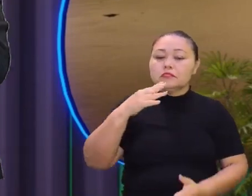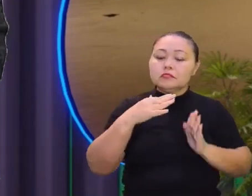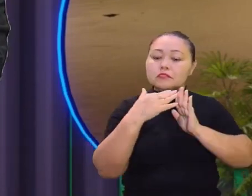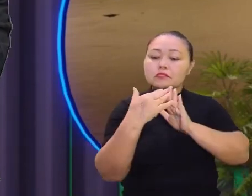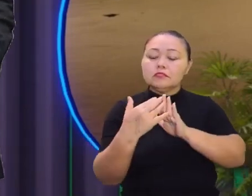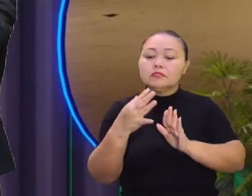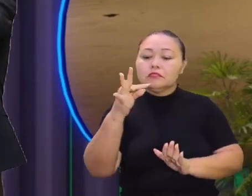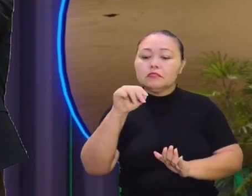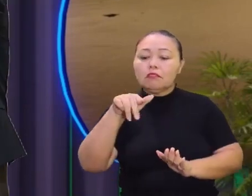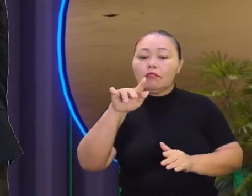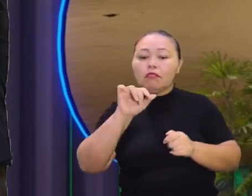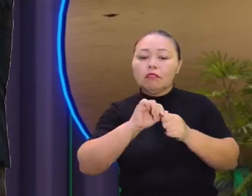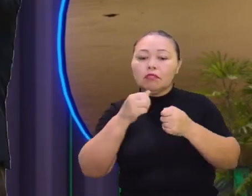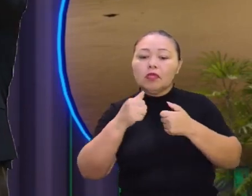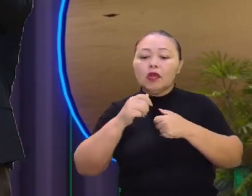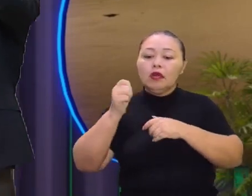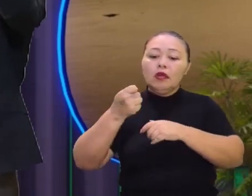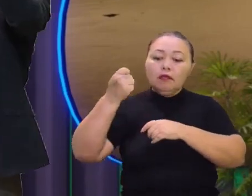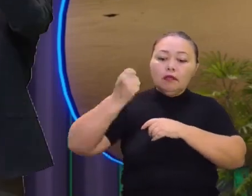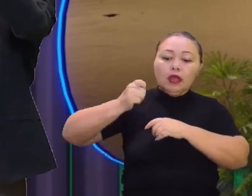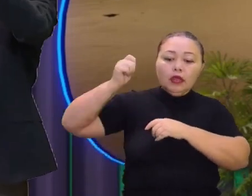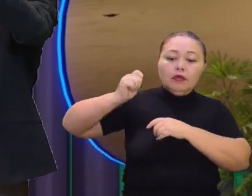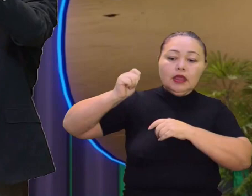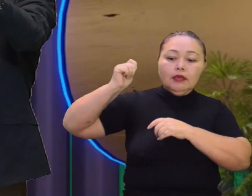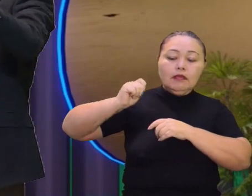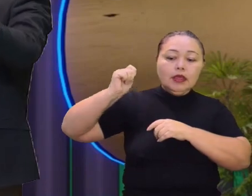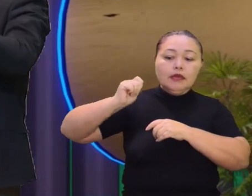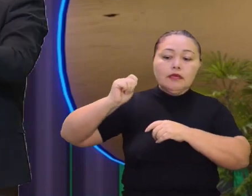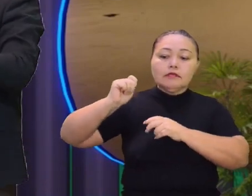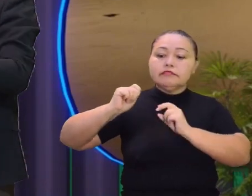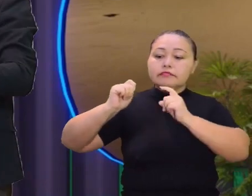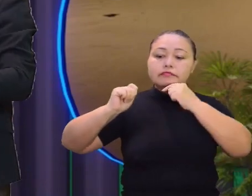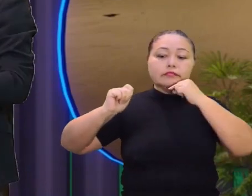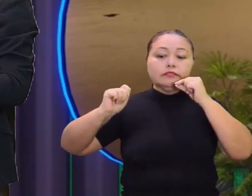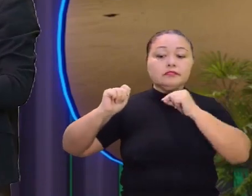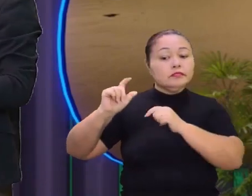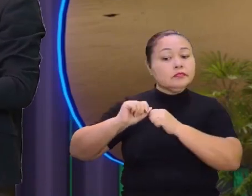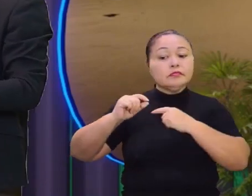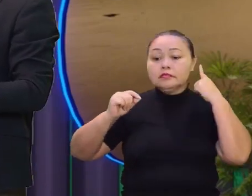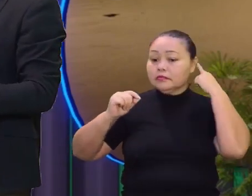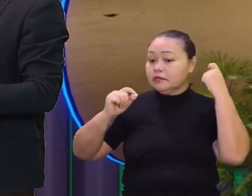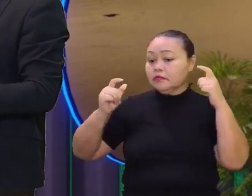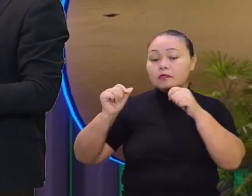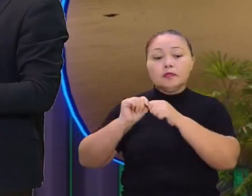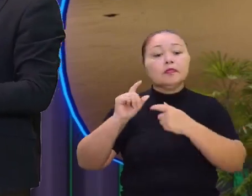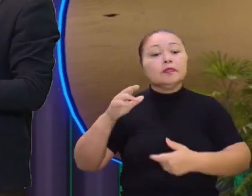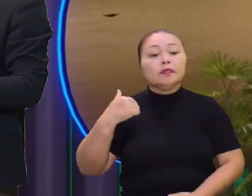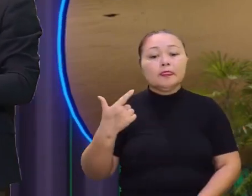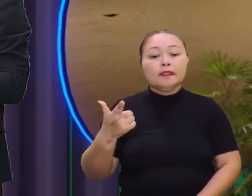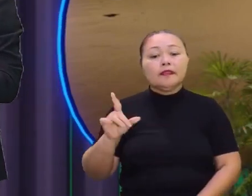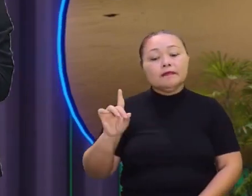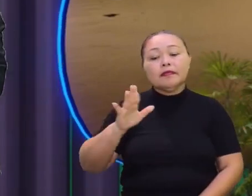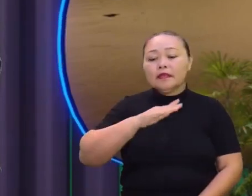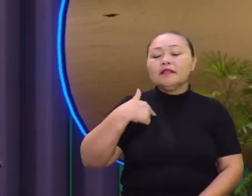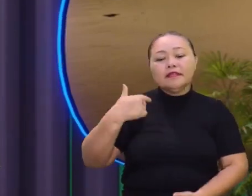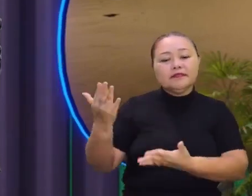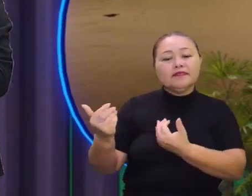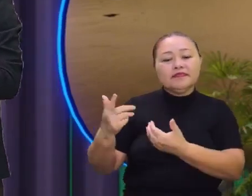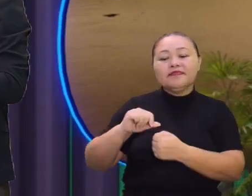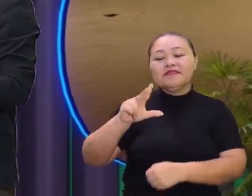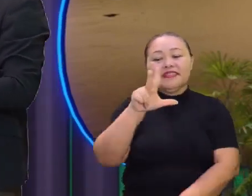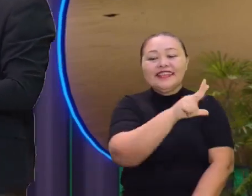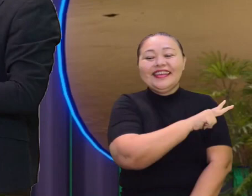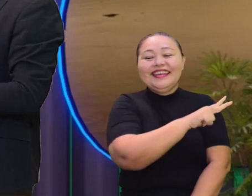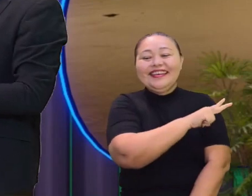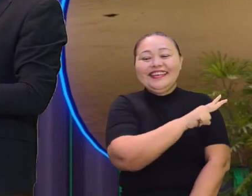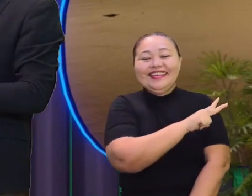ali no Triângulo e passava pitando o trem. Todo domingo, legal, sábado, era muito bonito. Eu não cheguei a andar na estrada. Você era muito jovem, você estava lá em